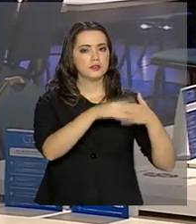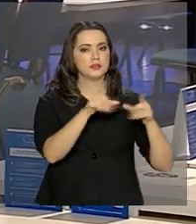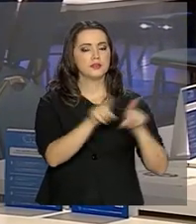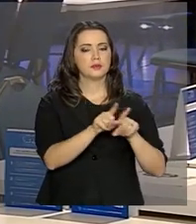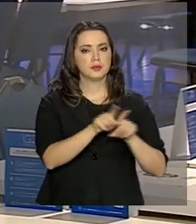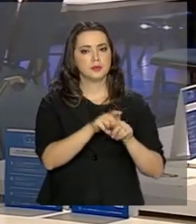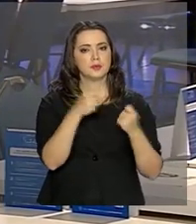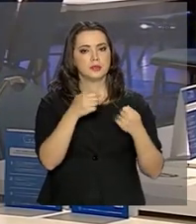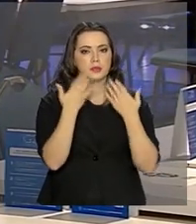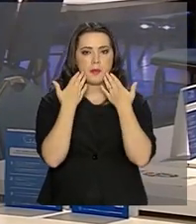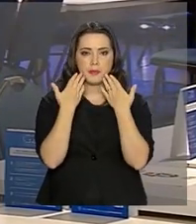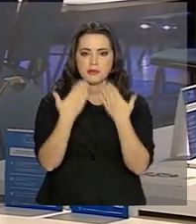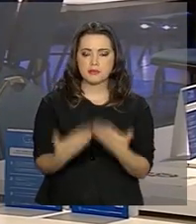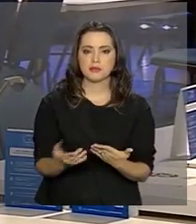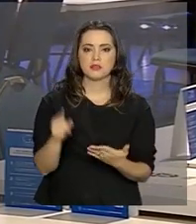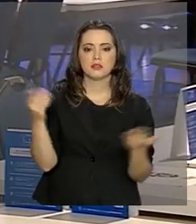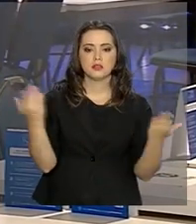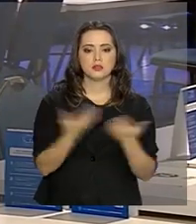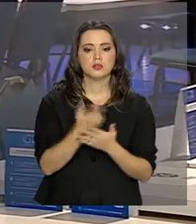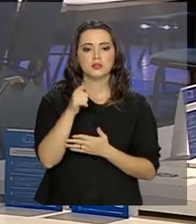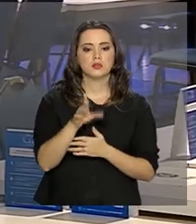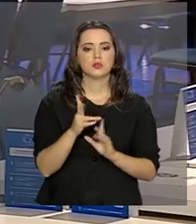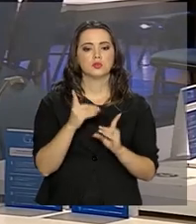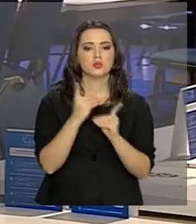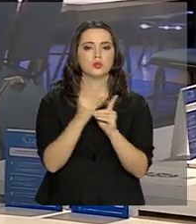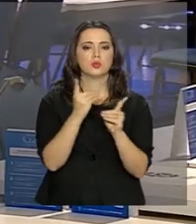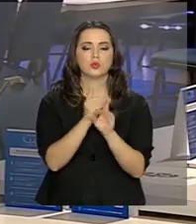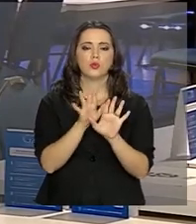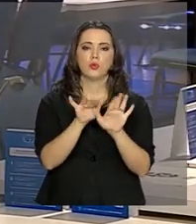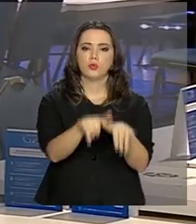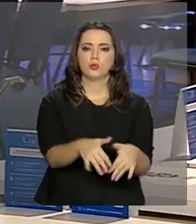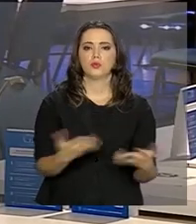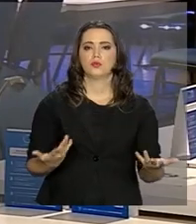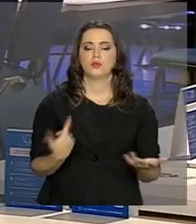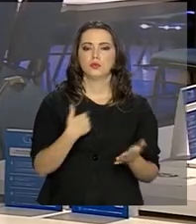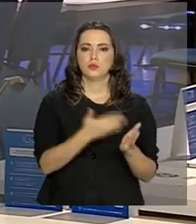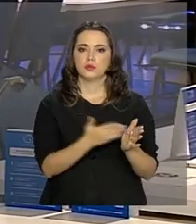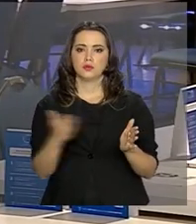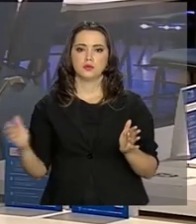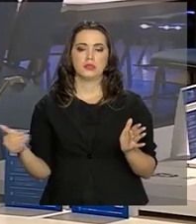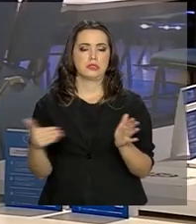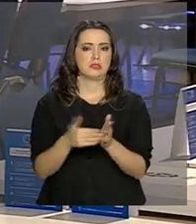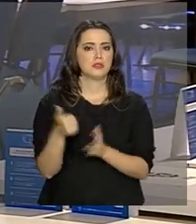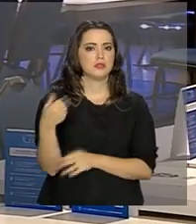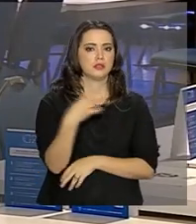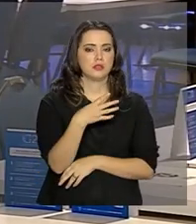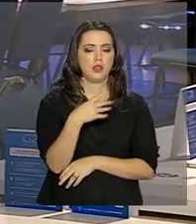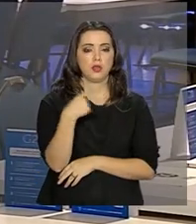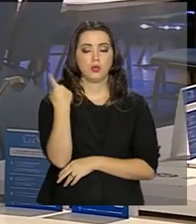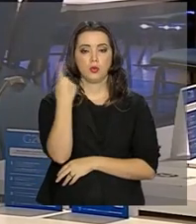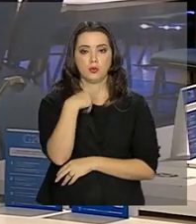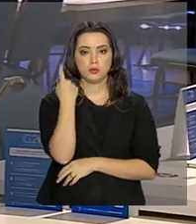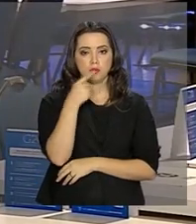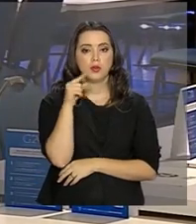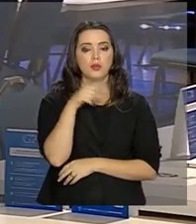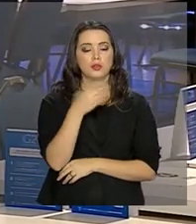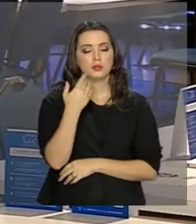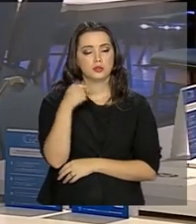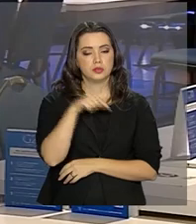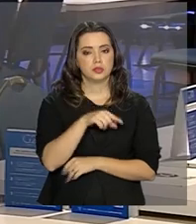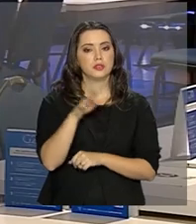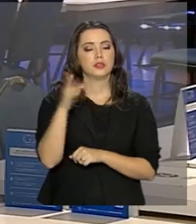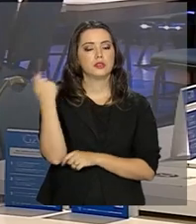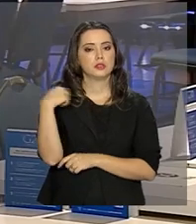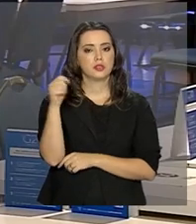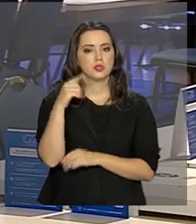deve ser apresentada hoje durante o encerramento do evento que está previsto para as 14 horas, horário aqui de Buenos Aires, que